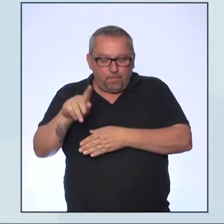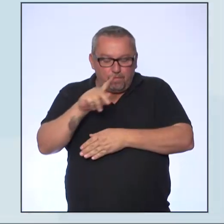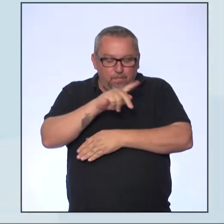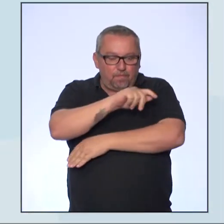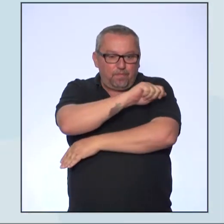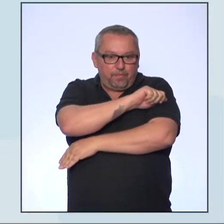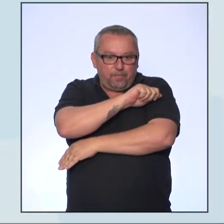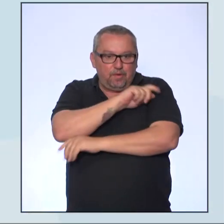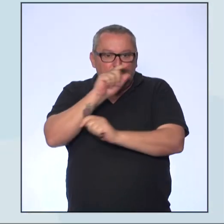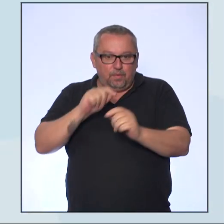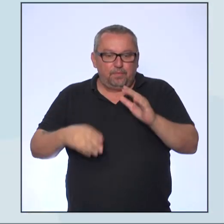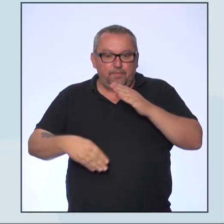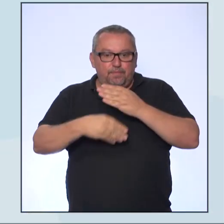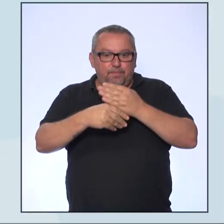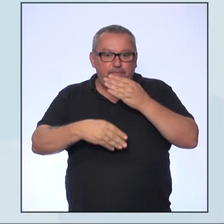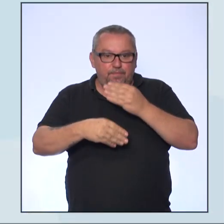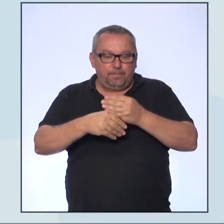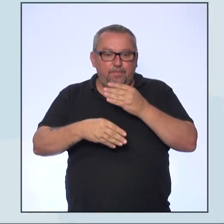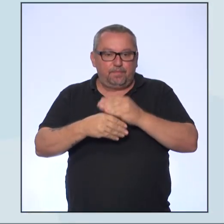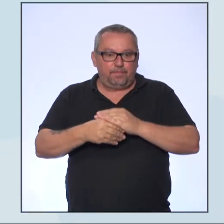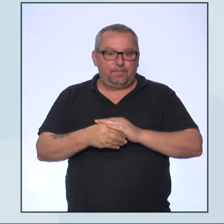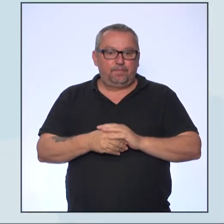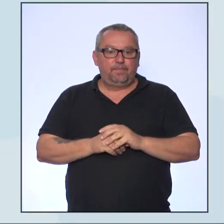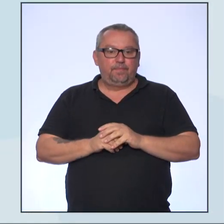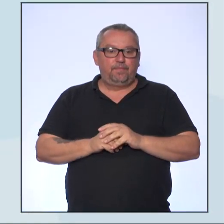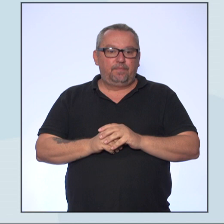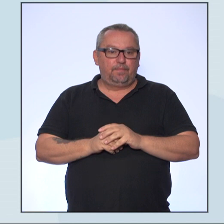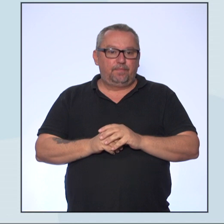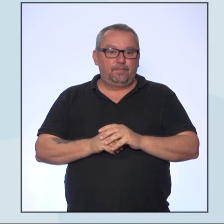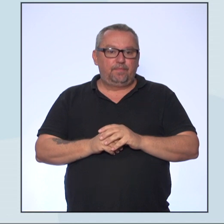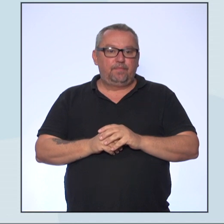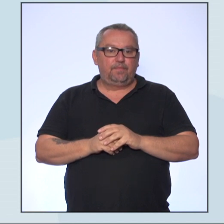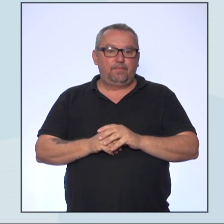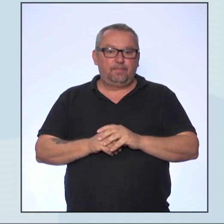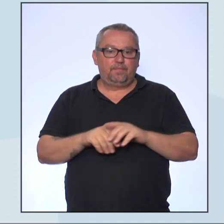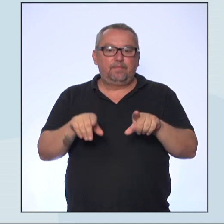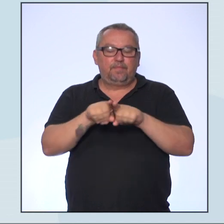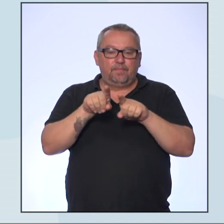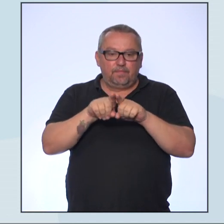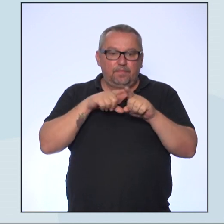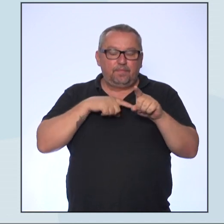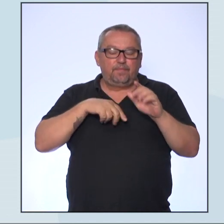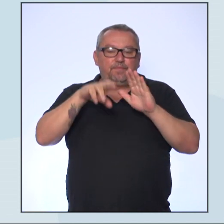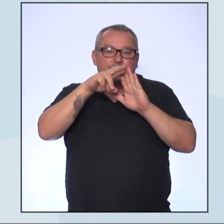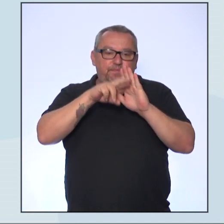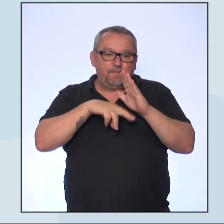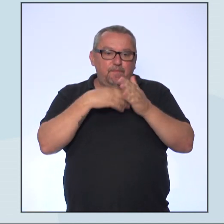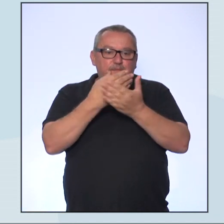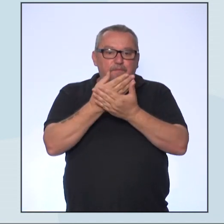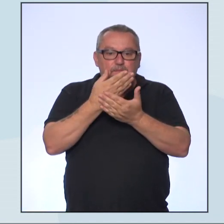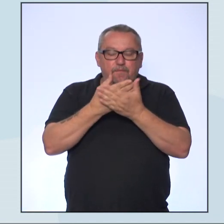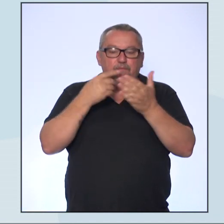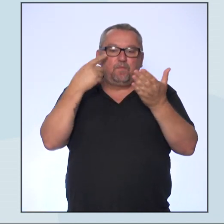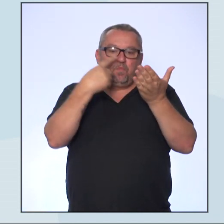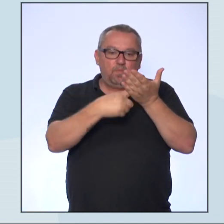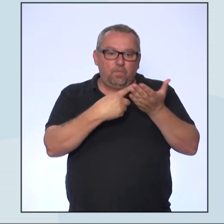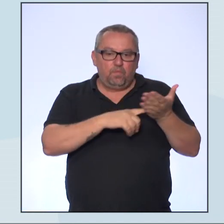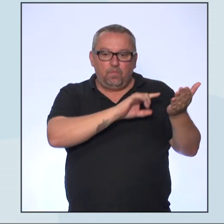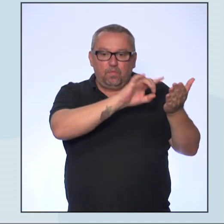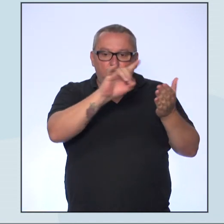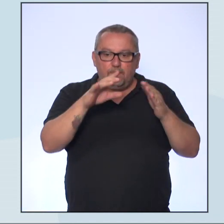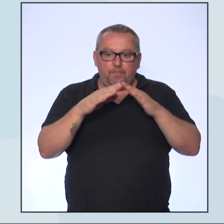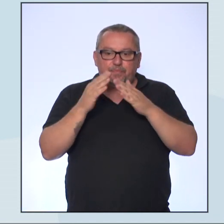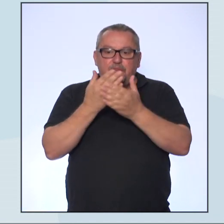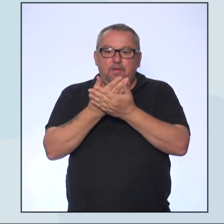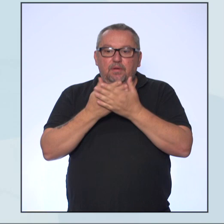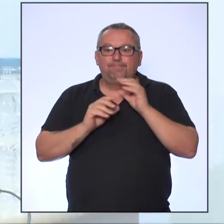ela pode ser complementada por vocês, ser estudada depois, com o envio de roteiros de estudo, de acordo com o combinado com cada unidade